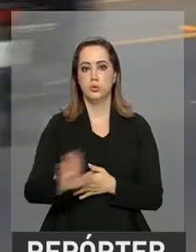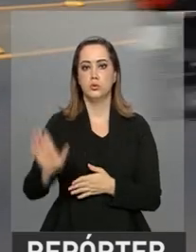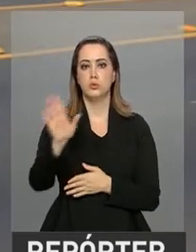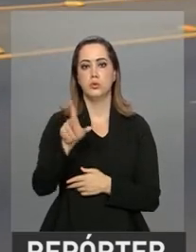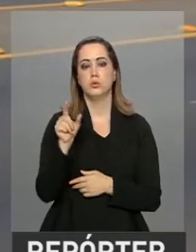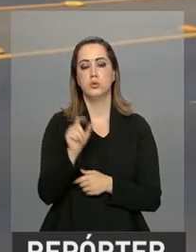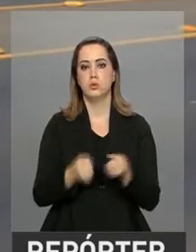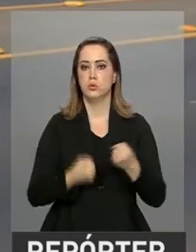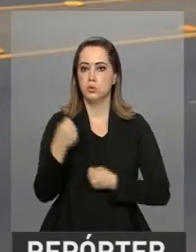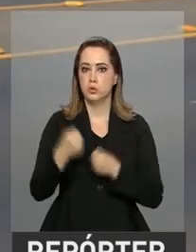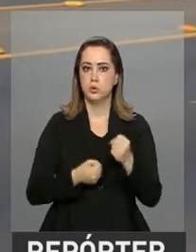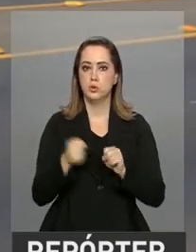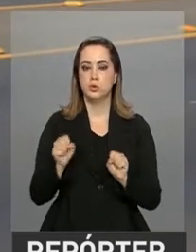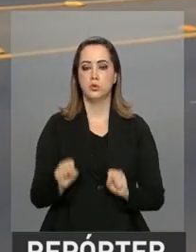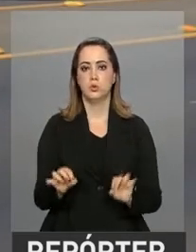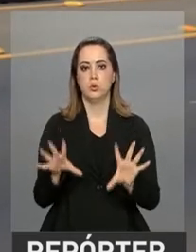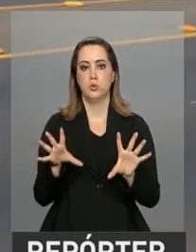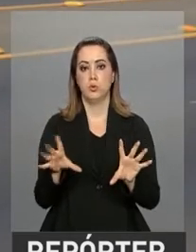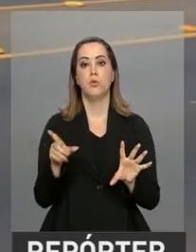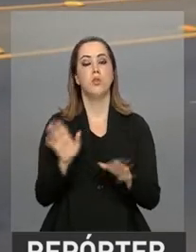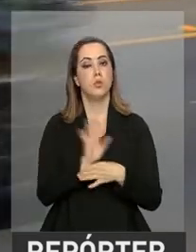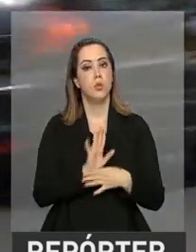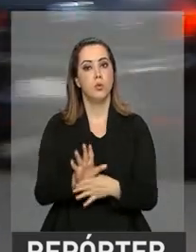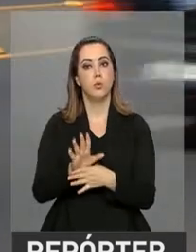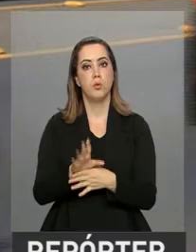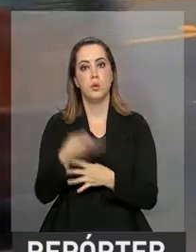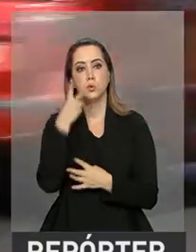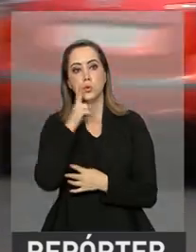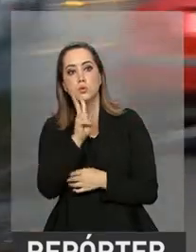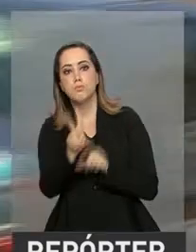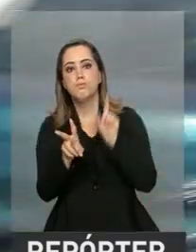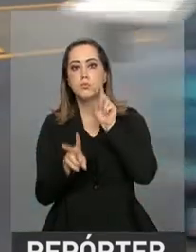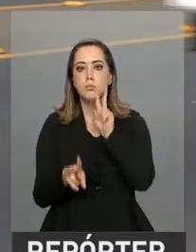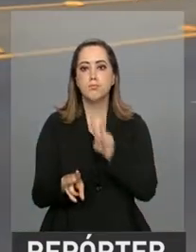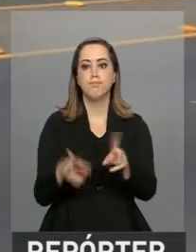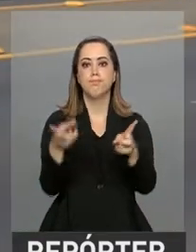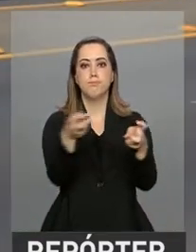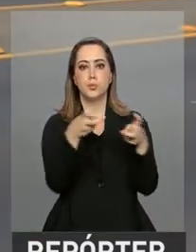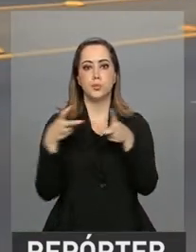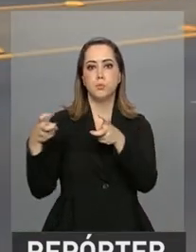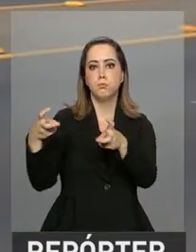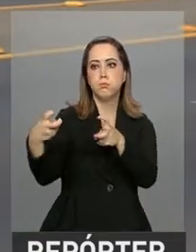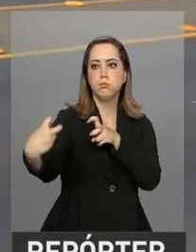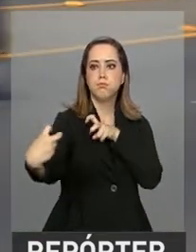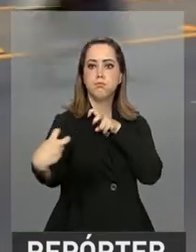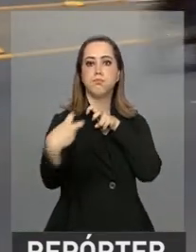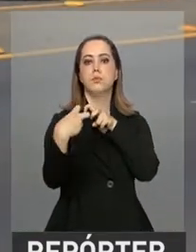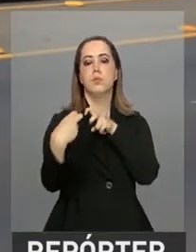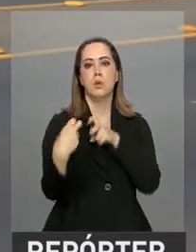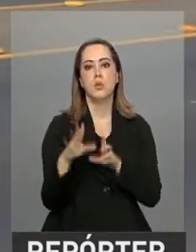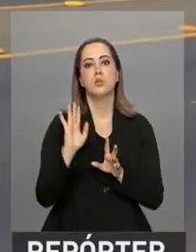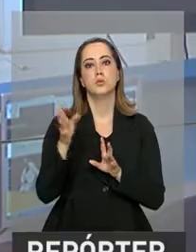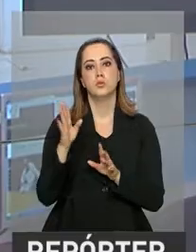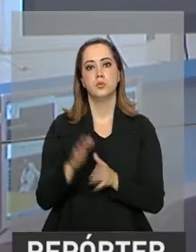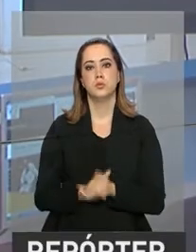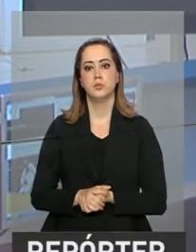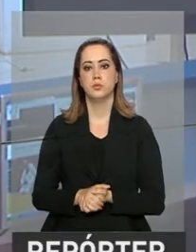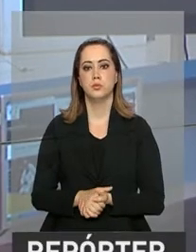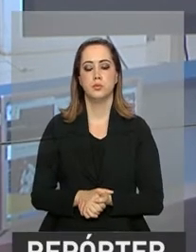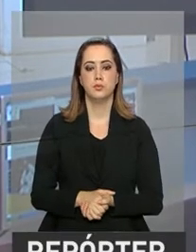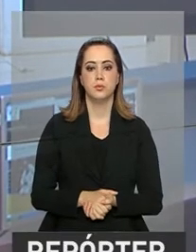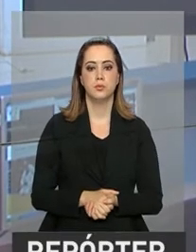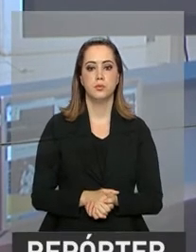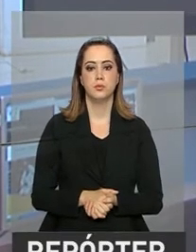o farol baixo ajuda os motoristas a identificar outros veículos em direção contrária na via